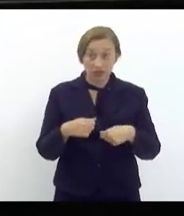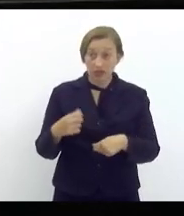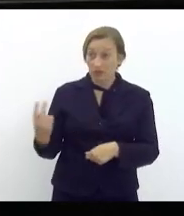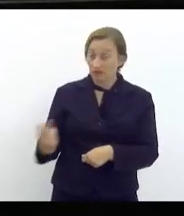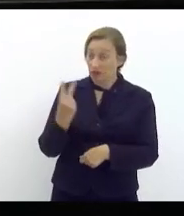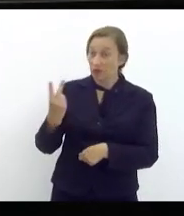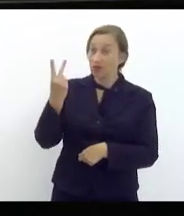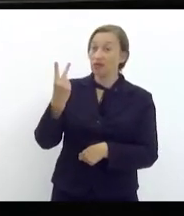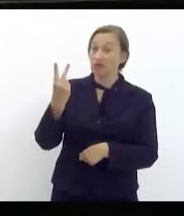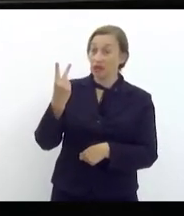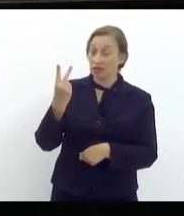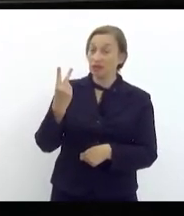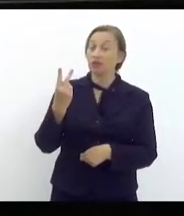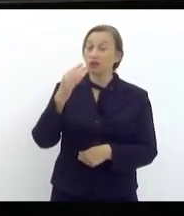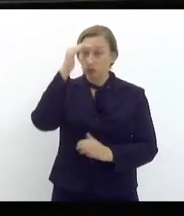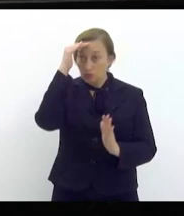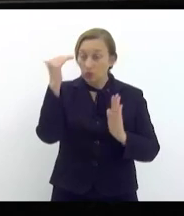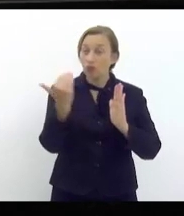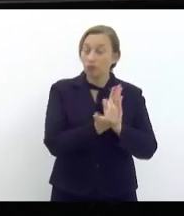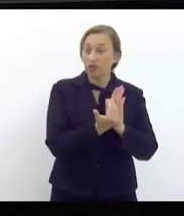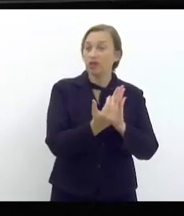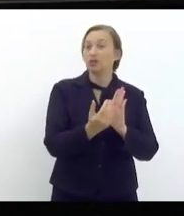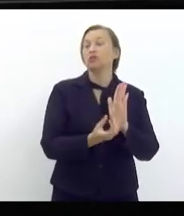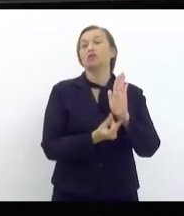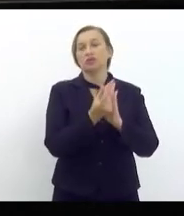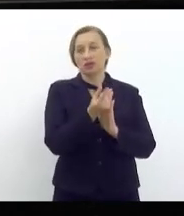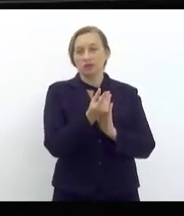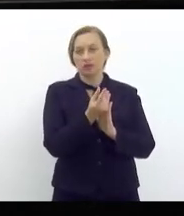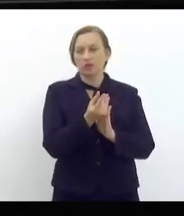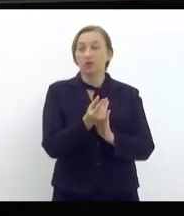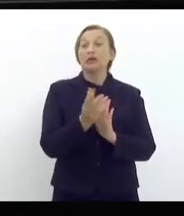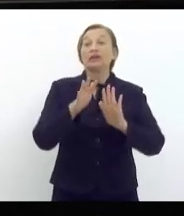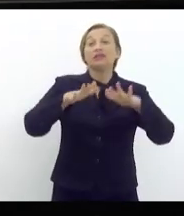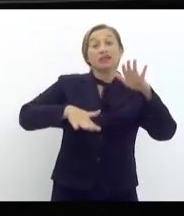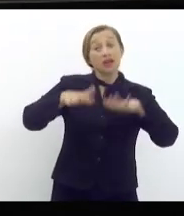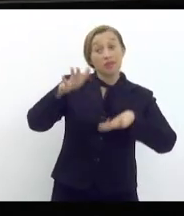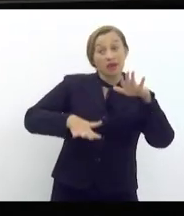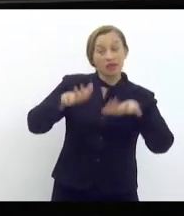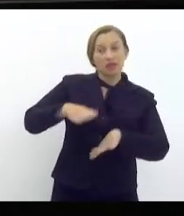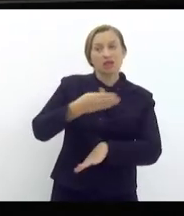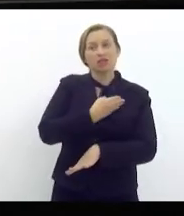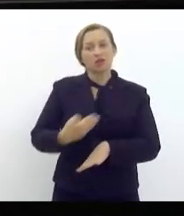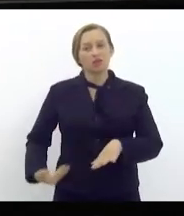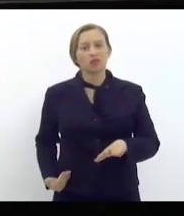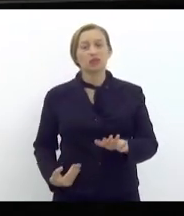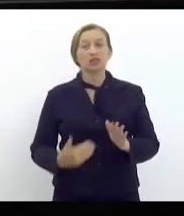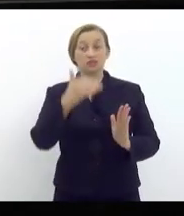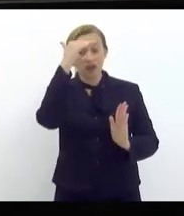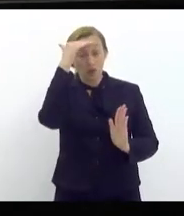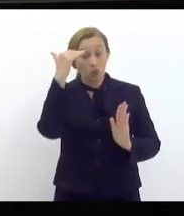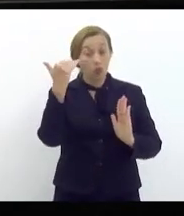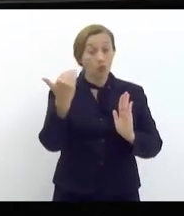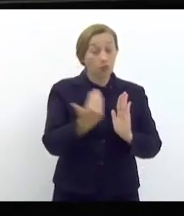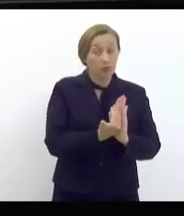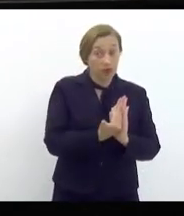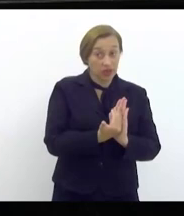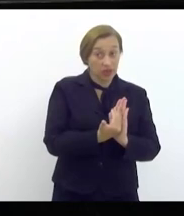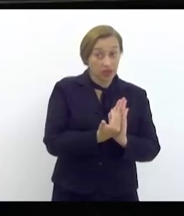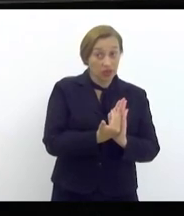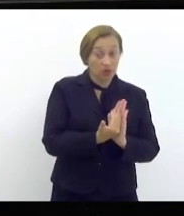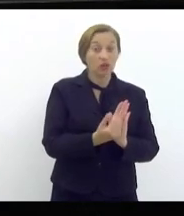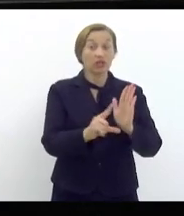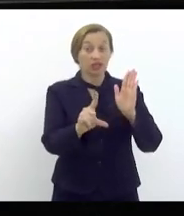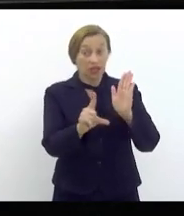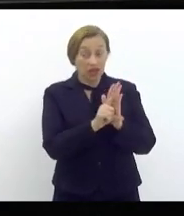execução desse orçamento. Vai caber ao governador executar as prioridades listadas nessa